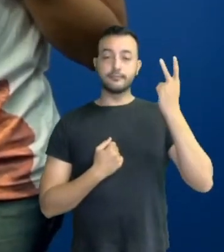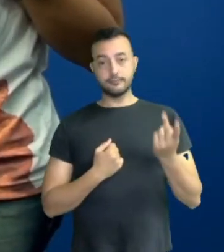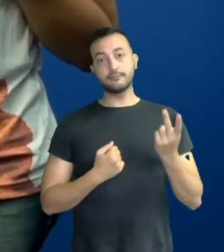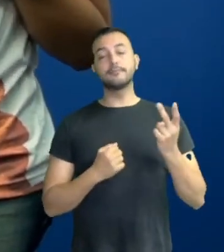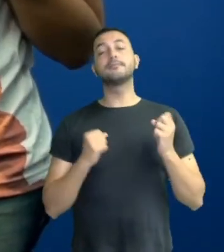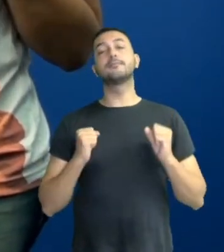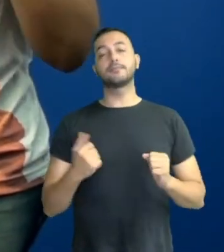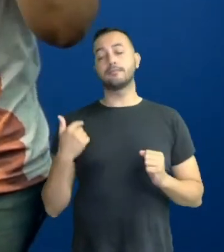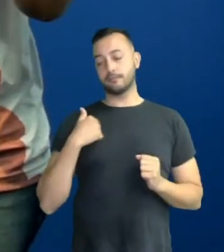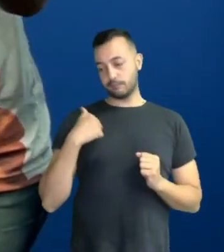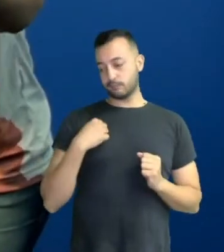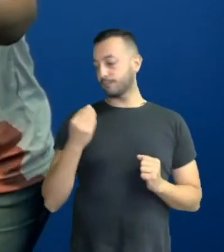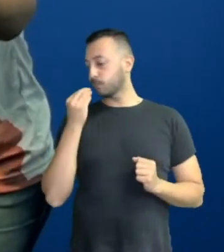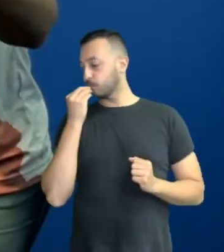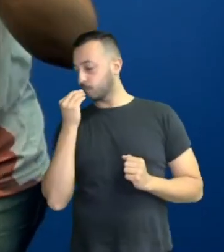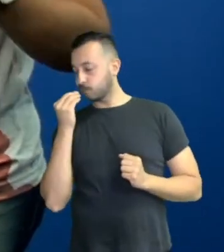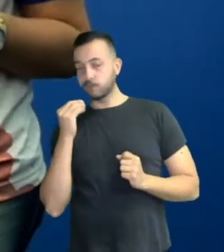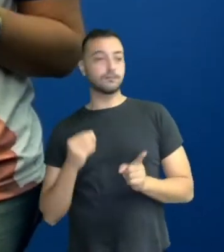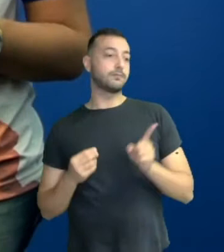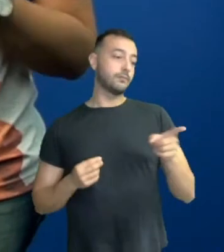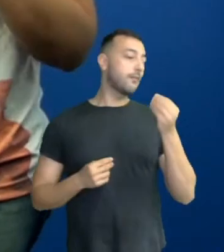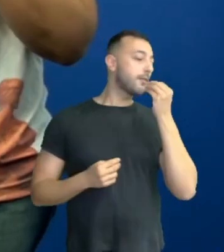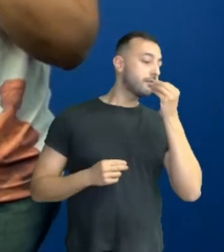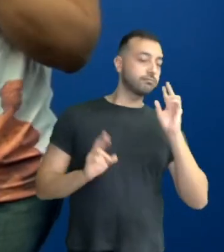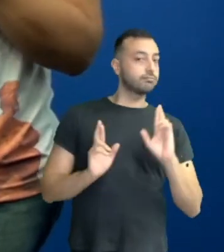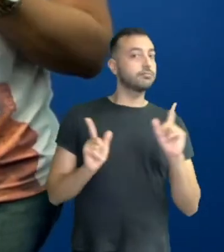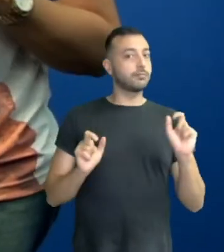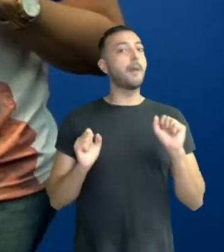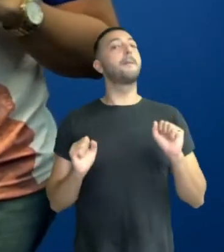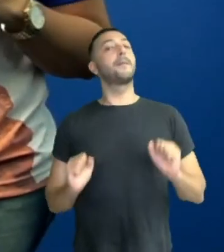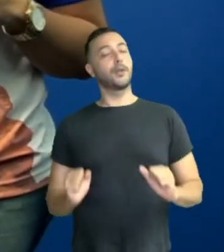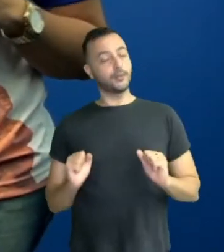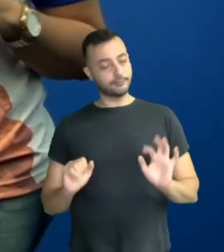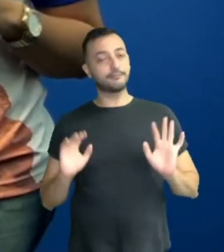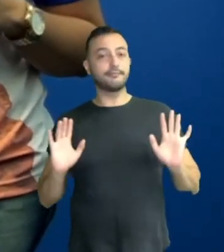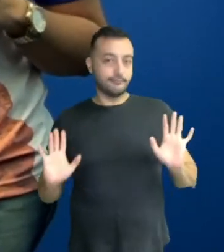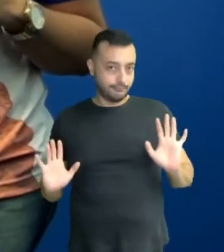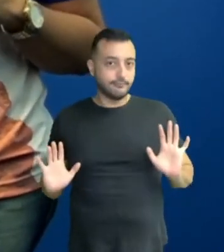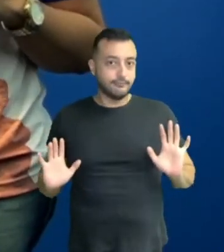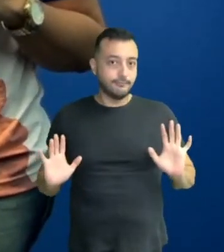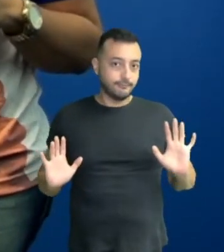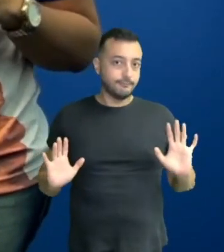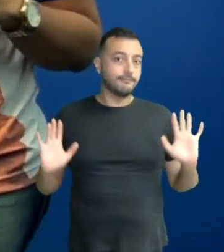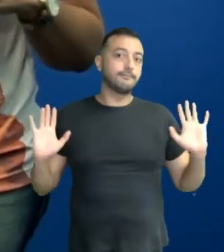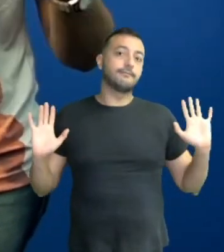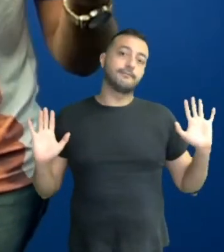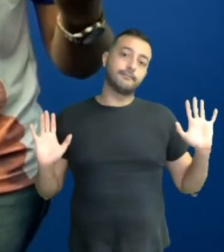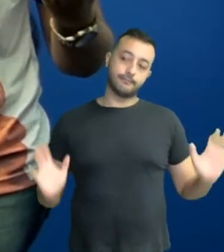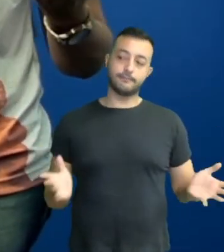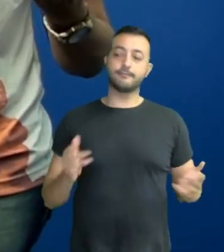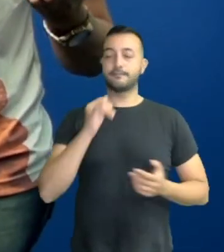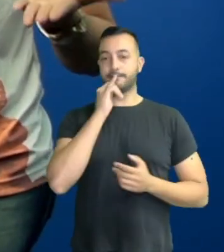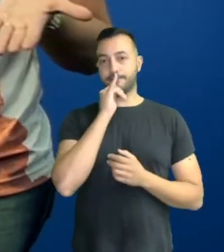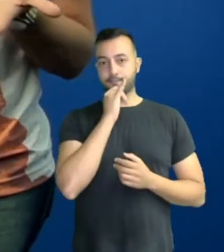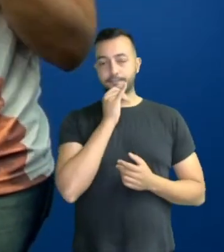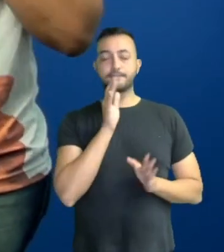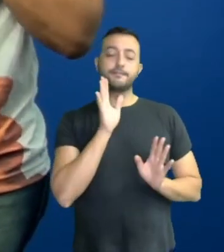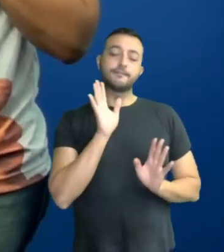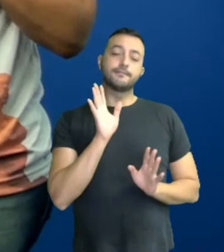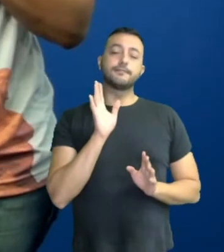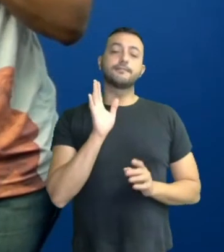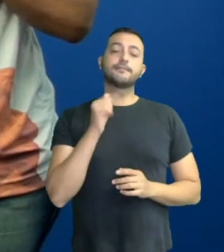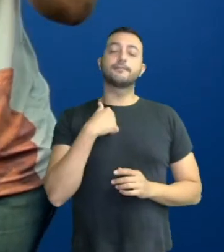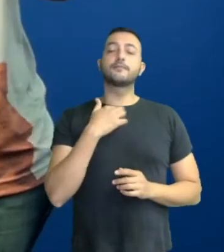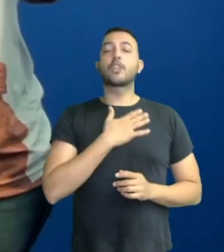posso comer um lanche diferente do seu. Então, é isso que traz a questão. Tá bem? Exemplo, professora,